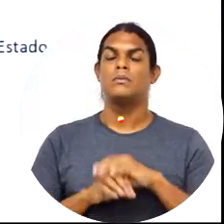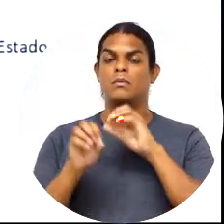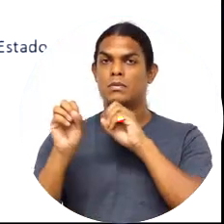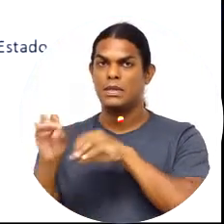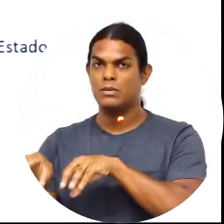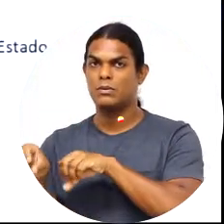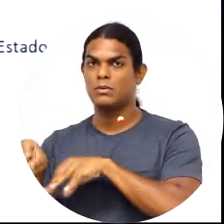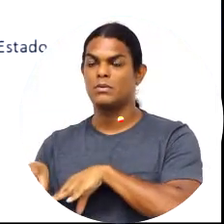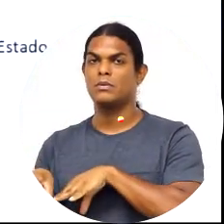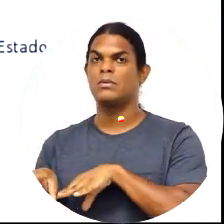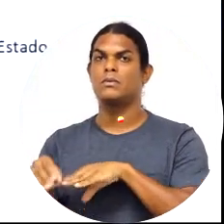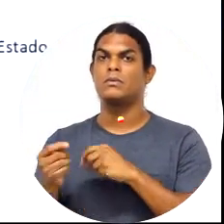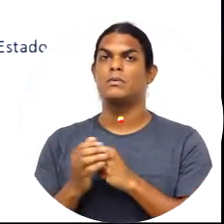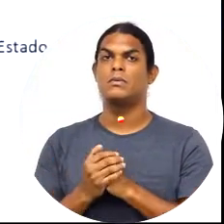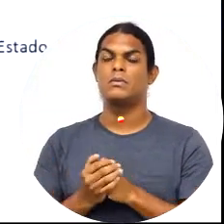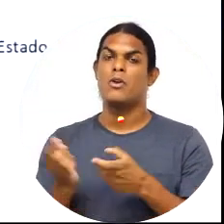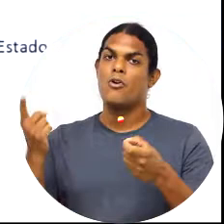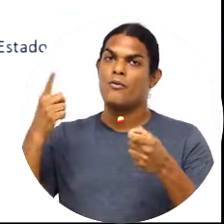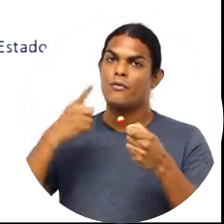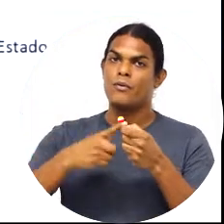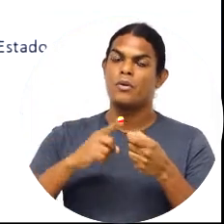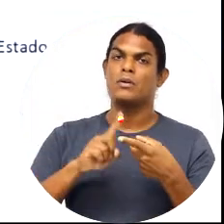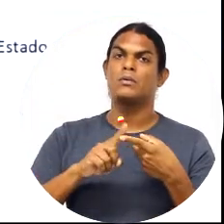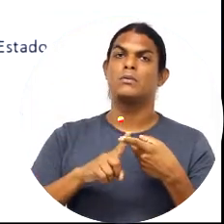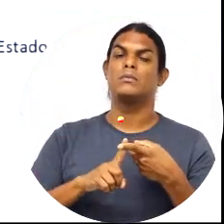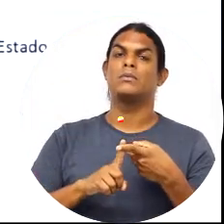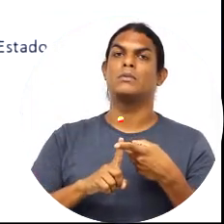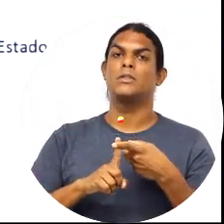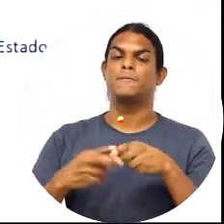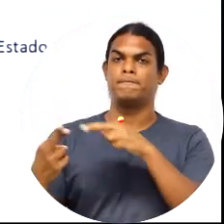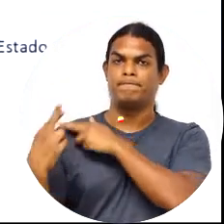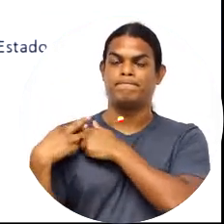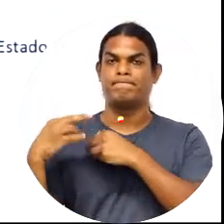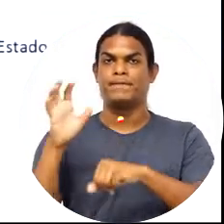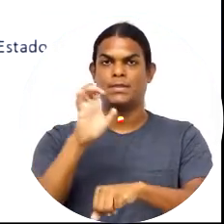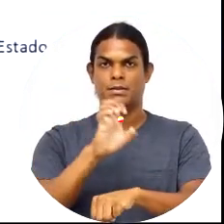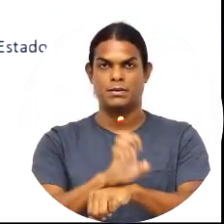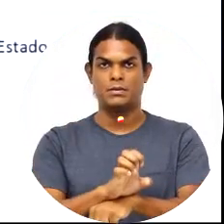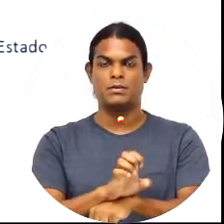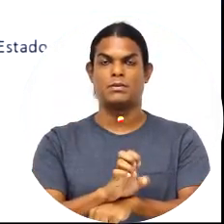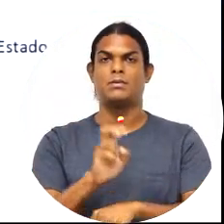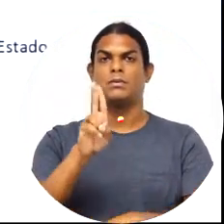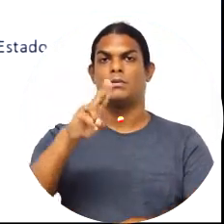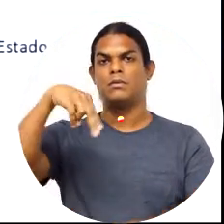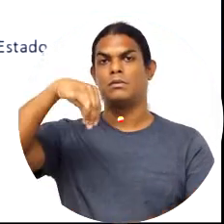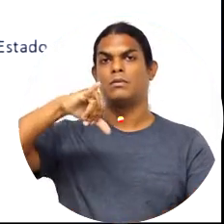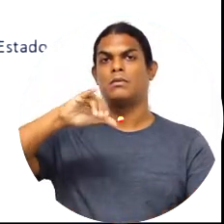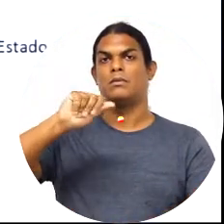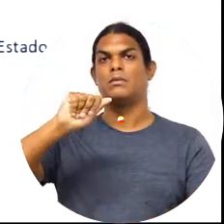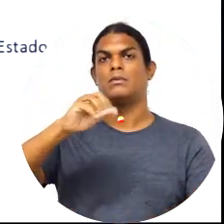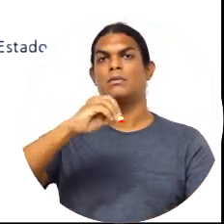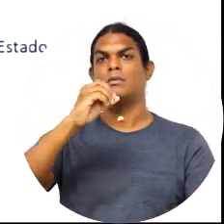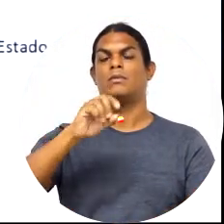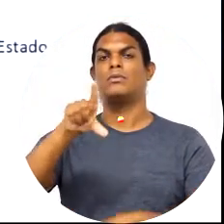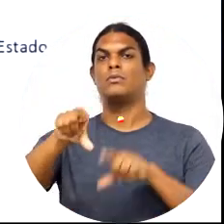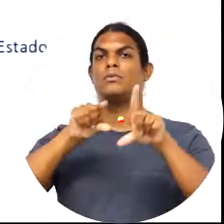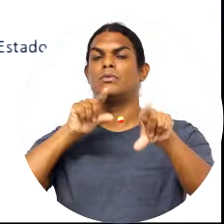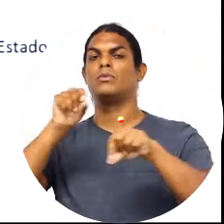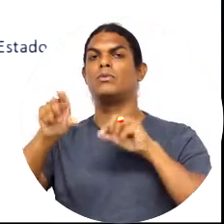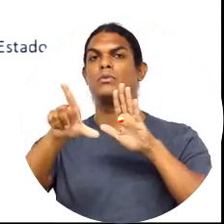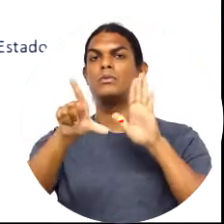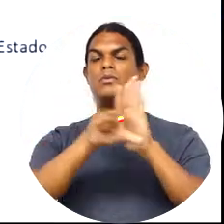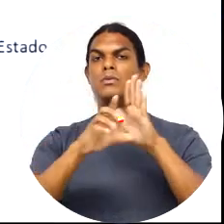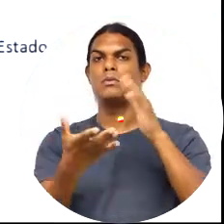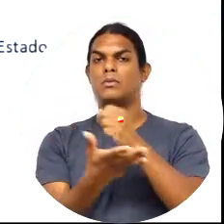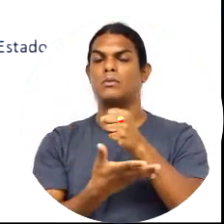questões educacionais volta a ser também dos estados em matéria residual, ou seja, a União determina a lei de diretrizes